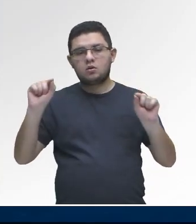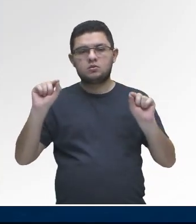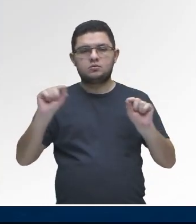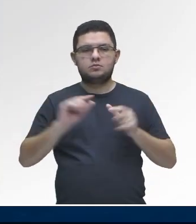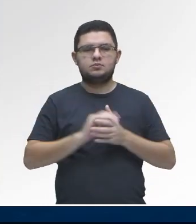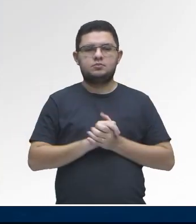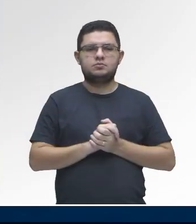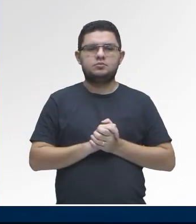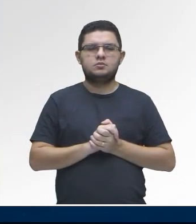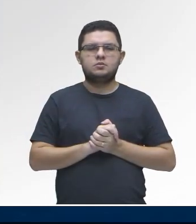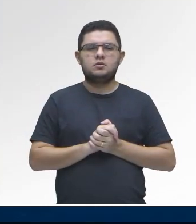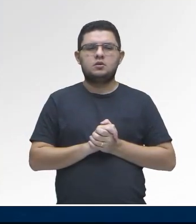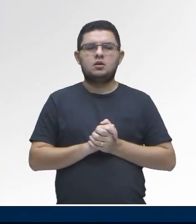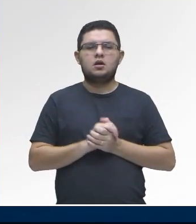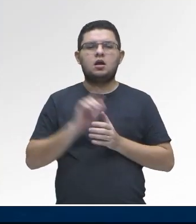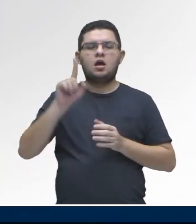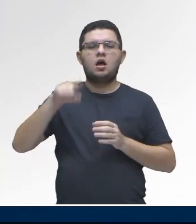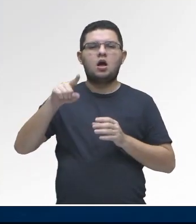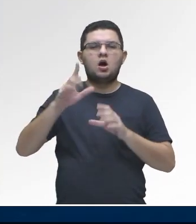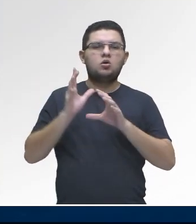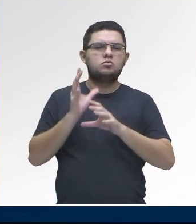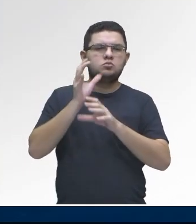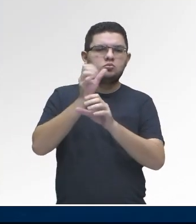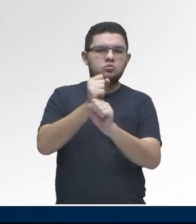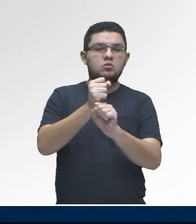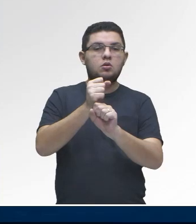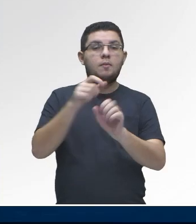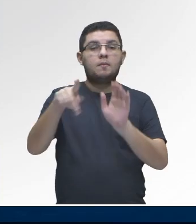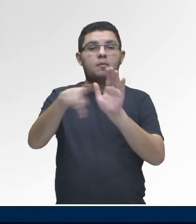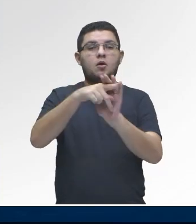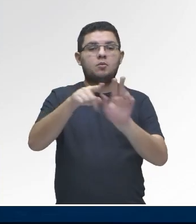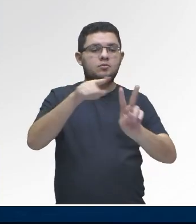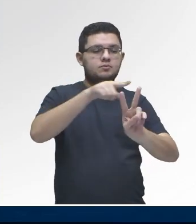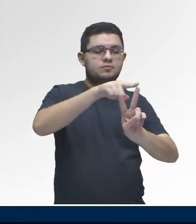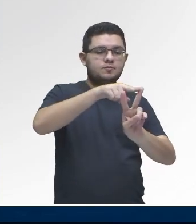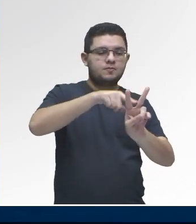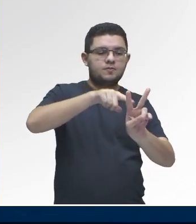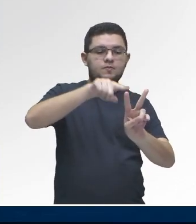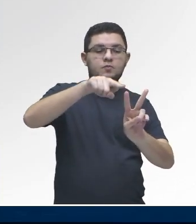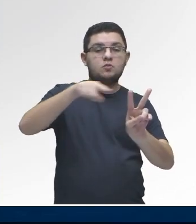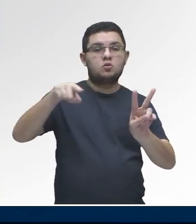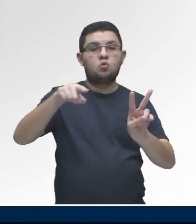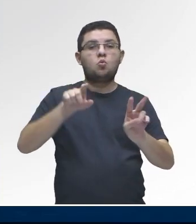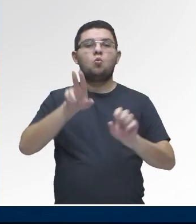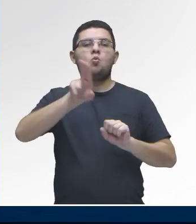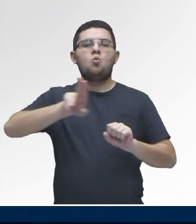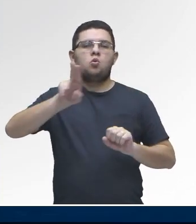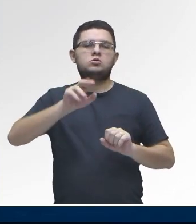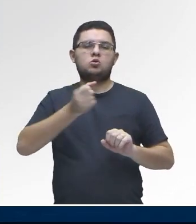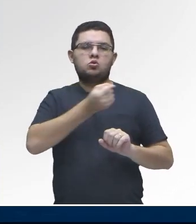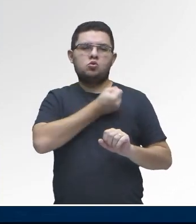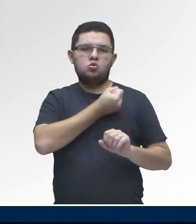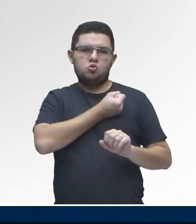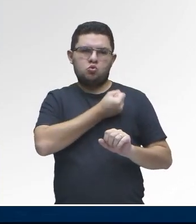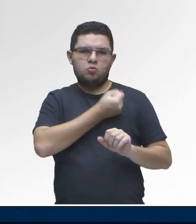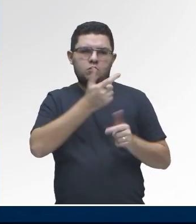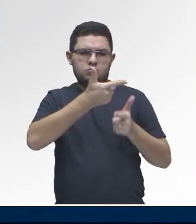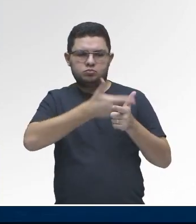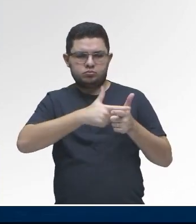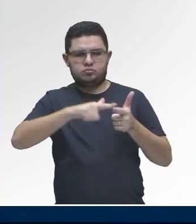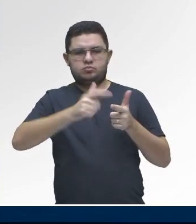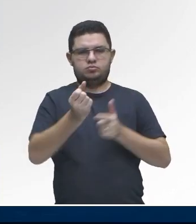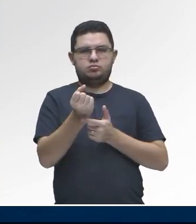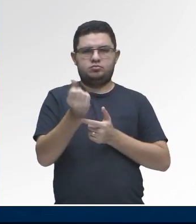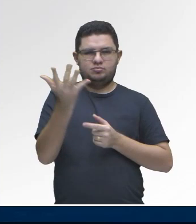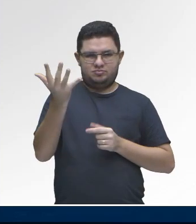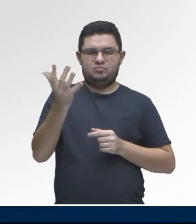Cálculo da raiz quadrada com números racionais. Tudo que nós já vimos anteriormente